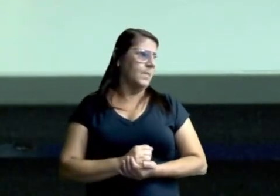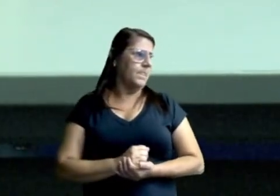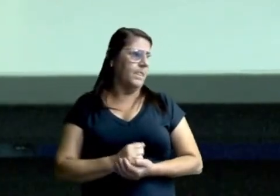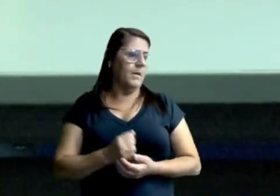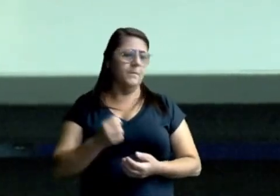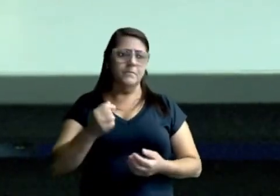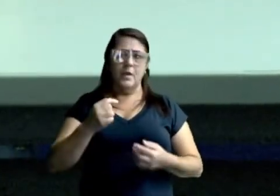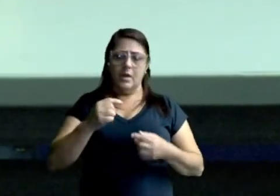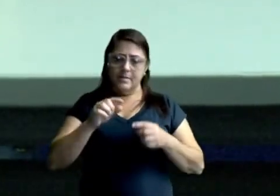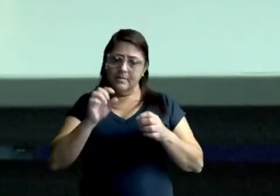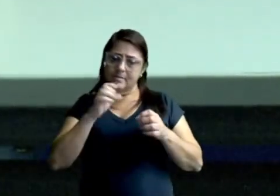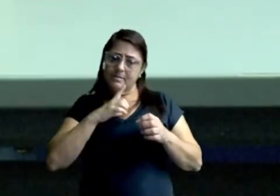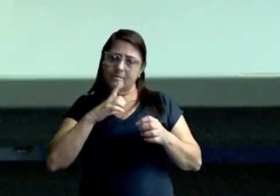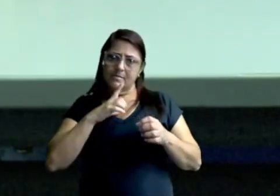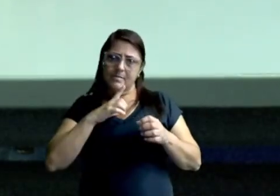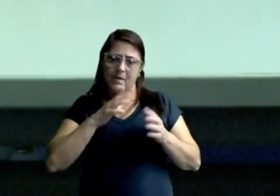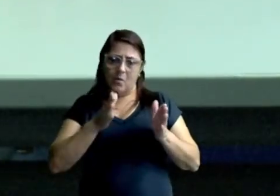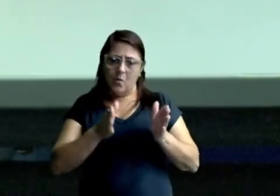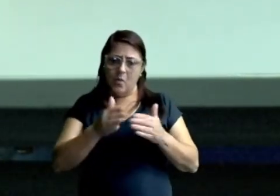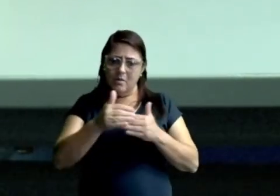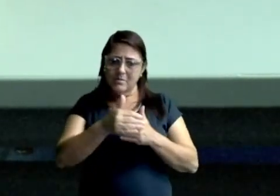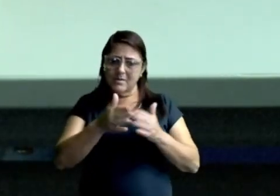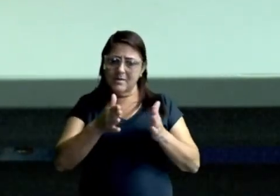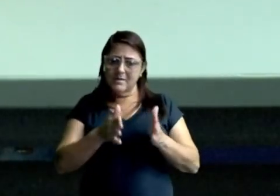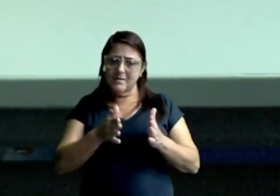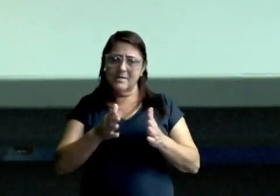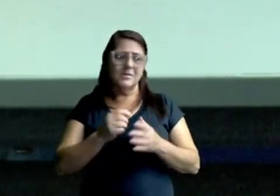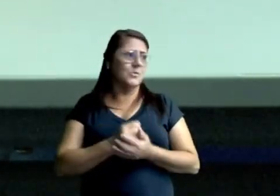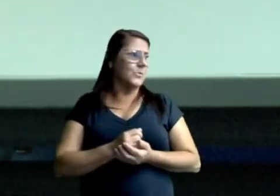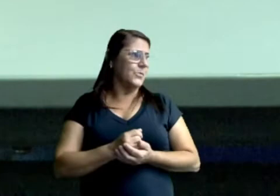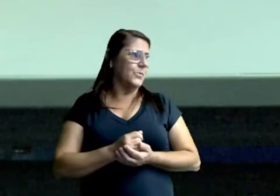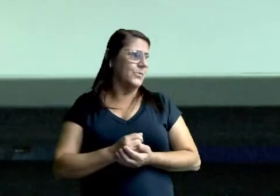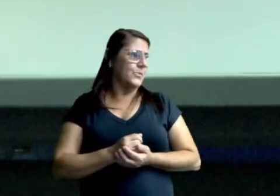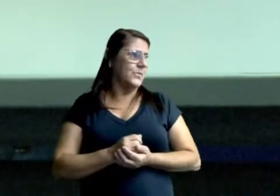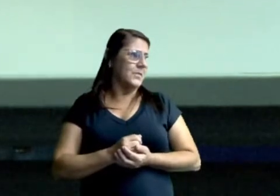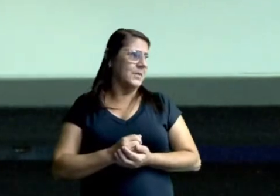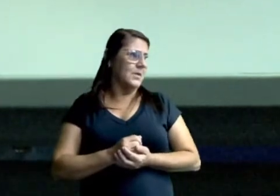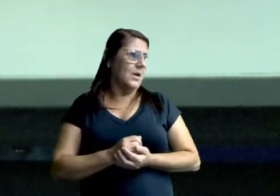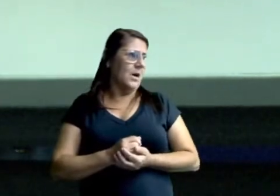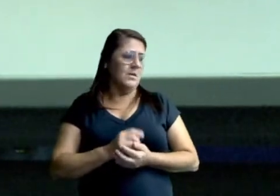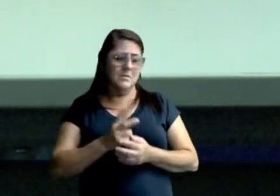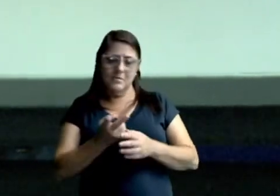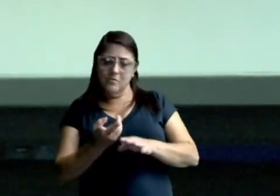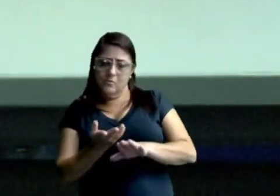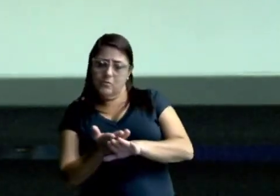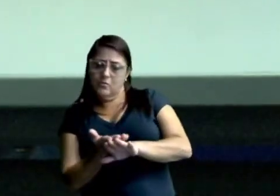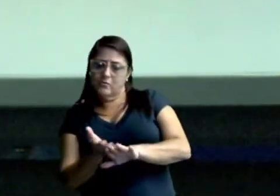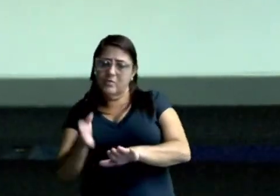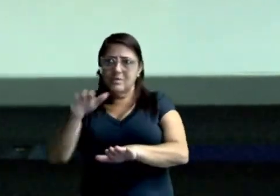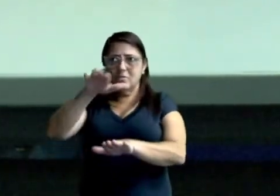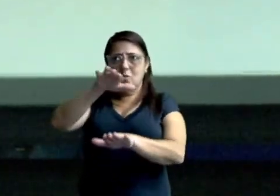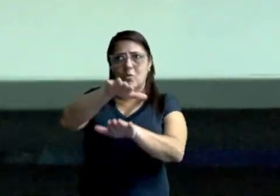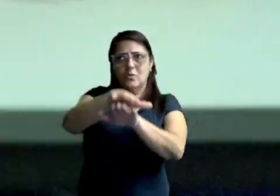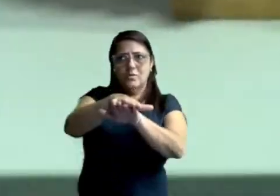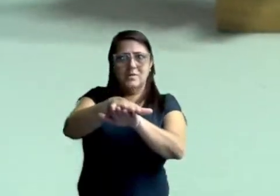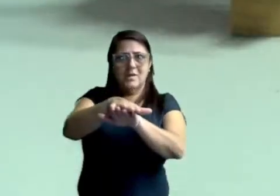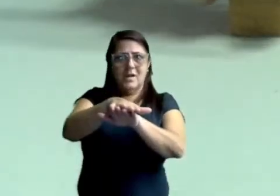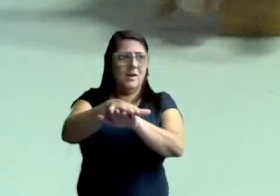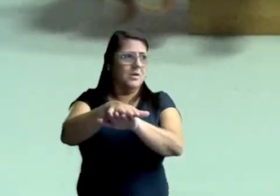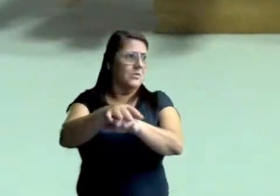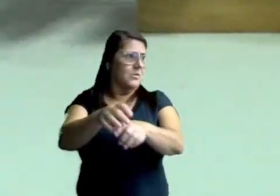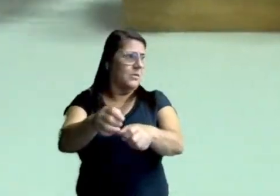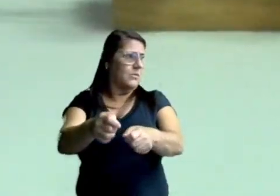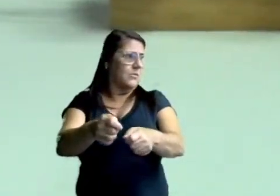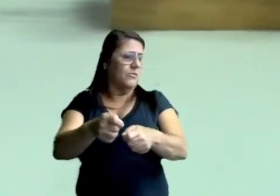rodinha, então facilita muito o meu movimento. Mas se eu fizer, colocar aqui ele ao contrário, o que vai acontecer, professor?